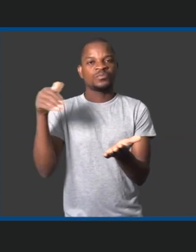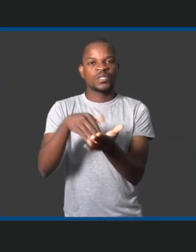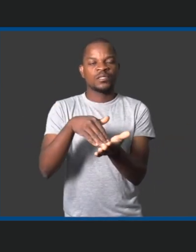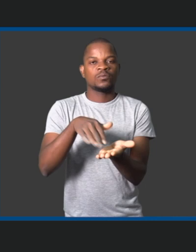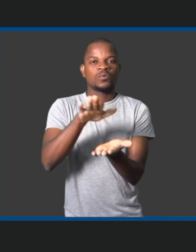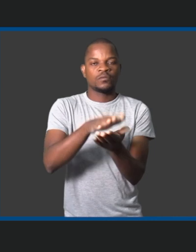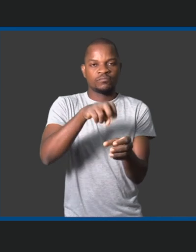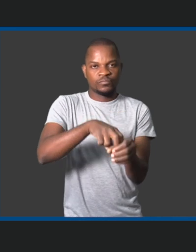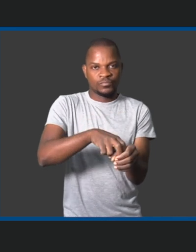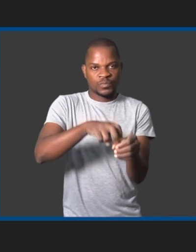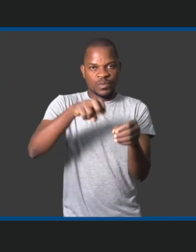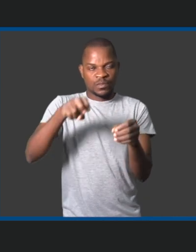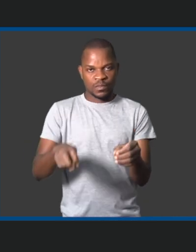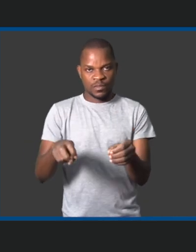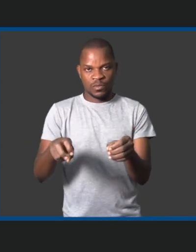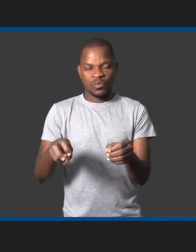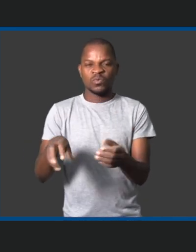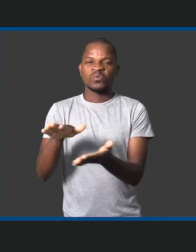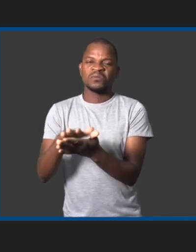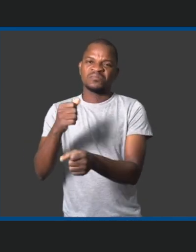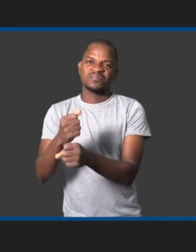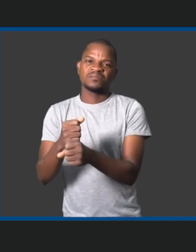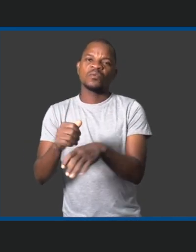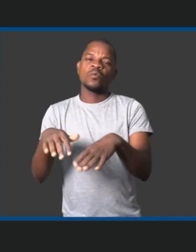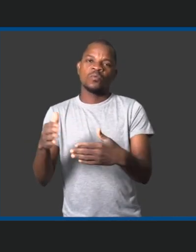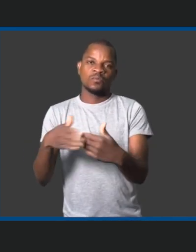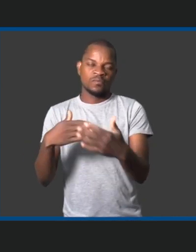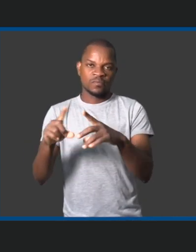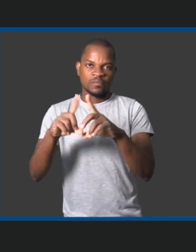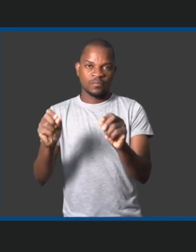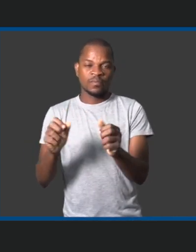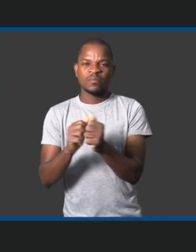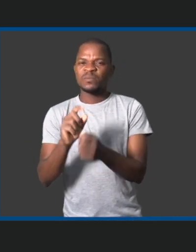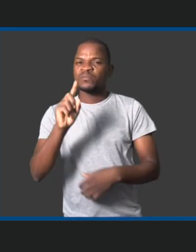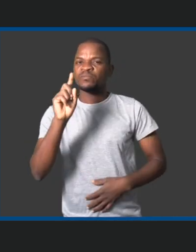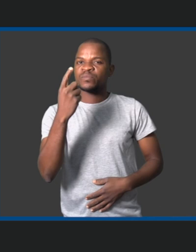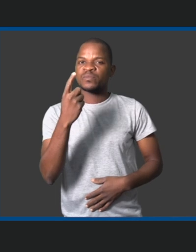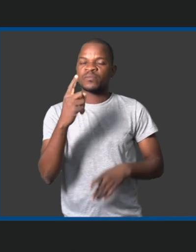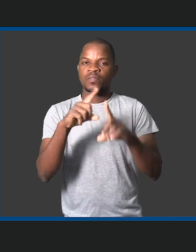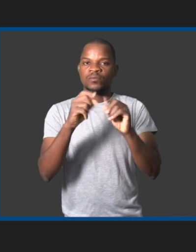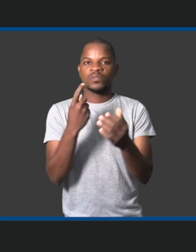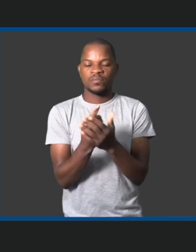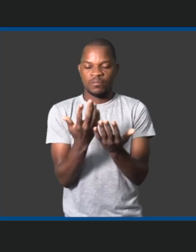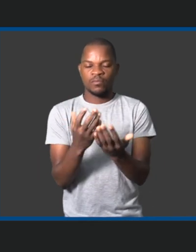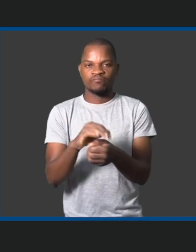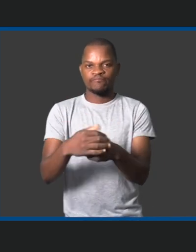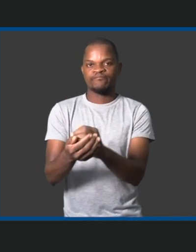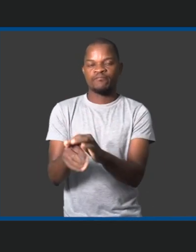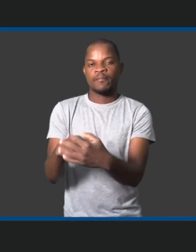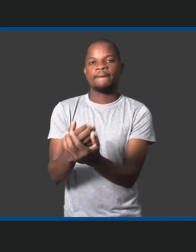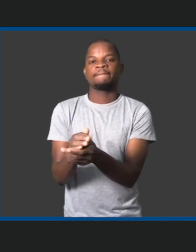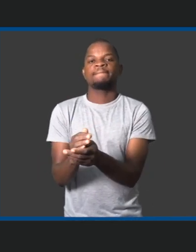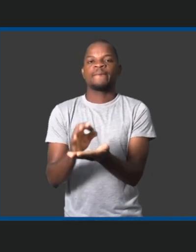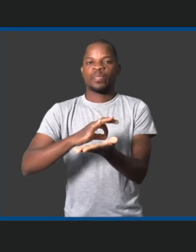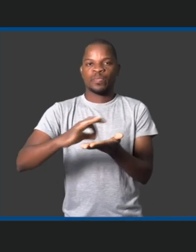muito cheio, saí do chapa. Quando eu vou ao meu local de trabalho ou ao local da atividade que eu vou fazer, a primeira coisa que eu tenho que ter em atenção